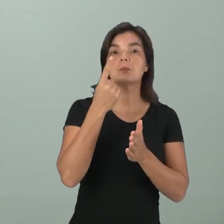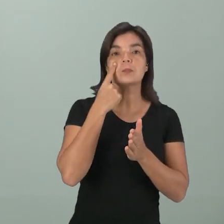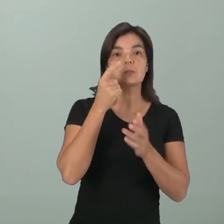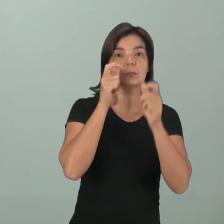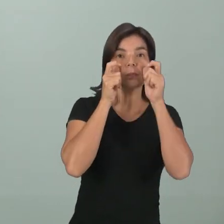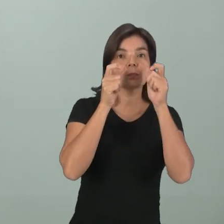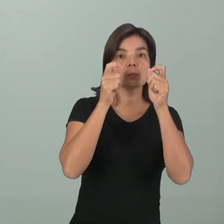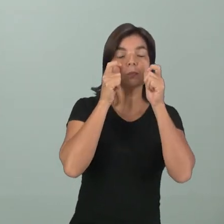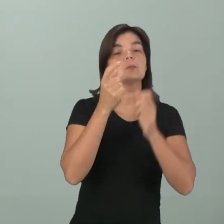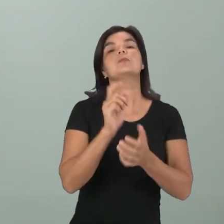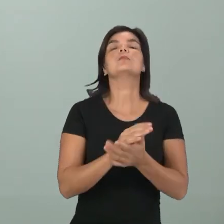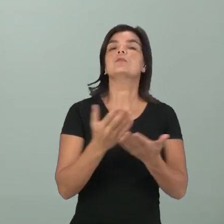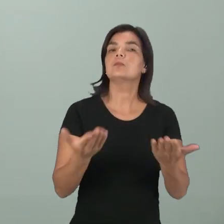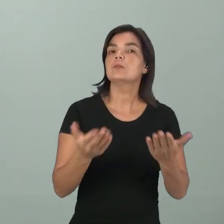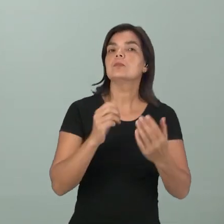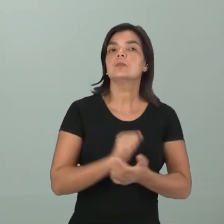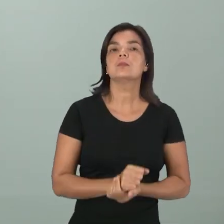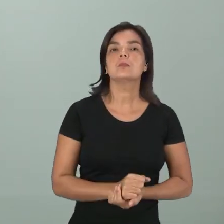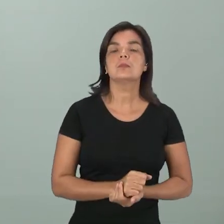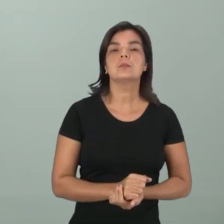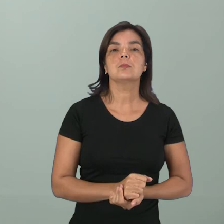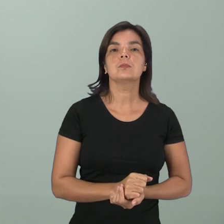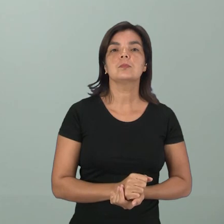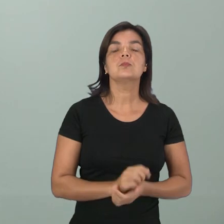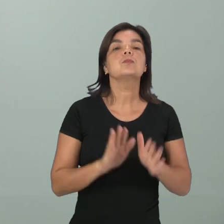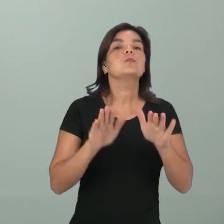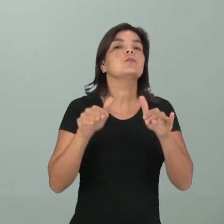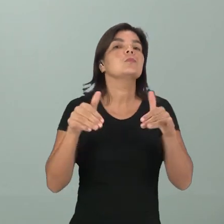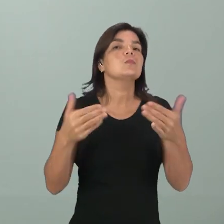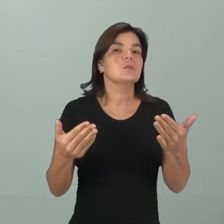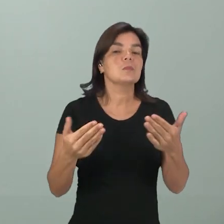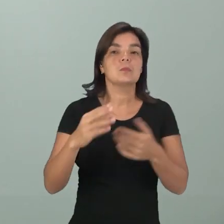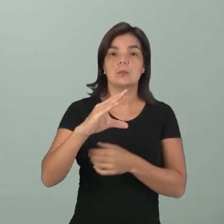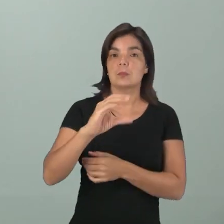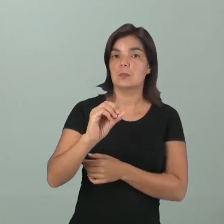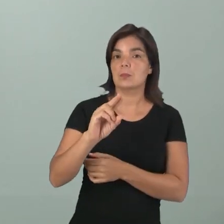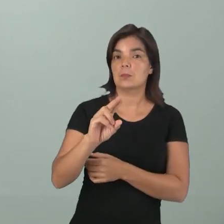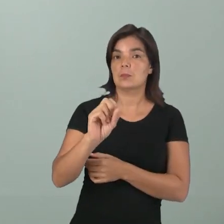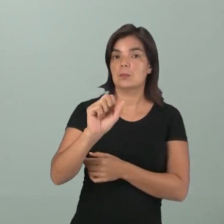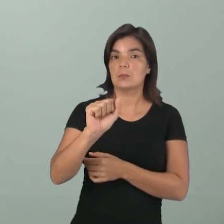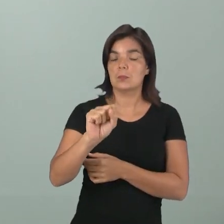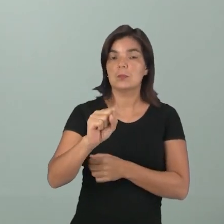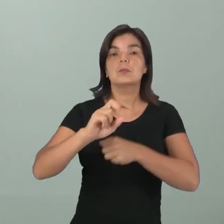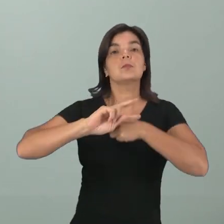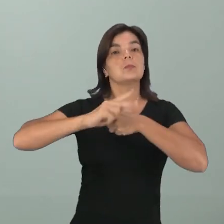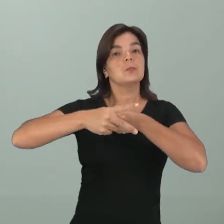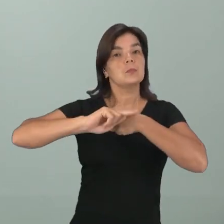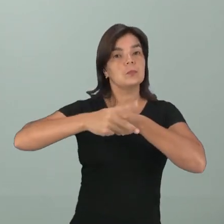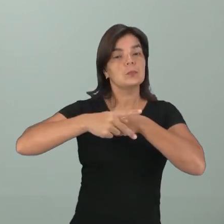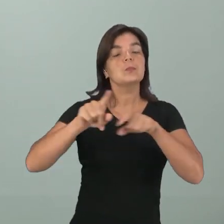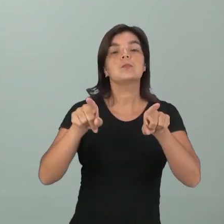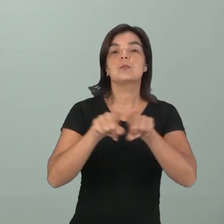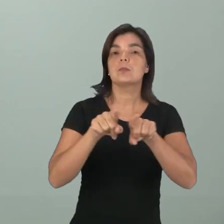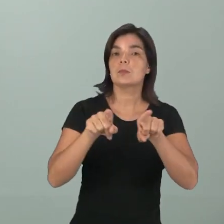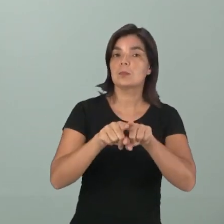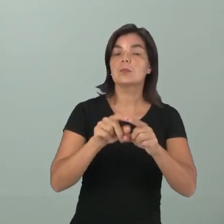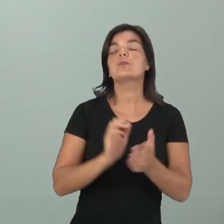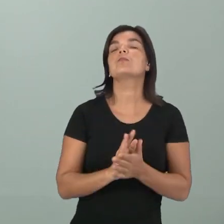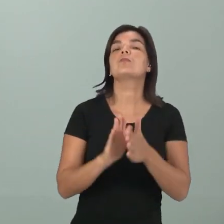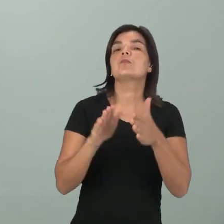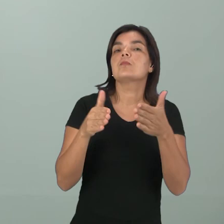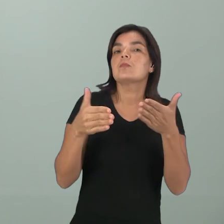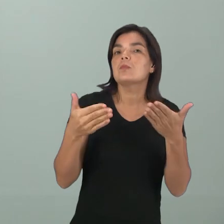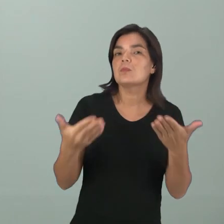ficar atentos para observar qual é a causa e qual é a consequência gerada por essa causa, qual